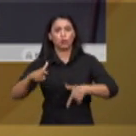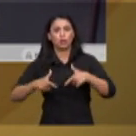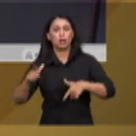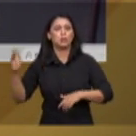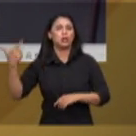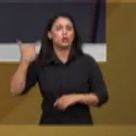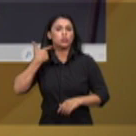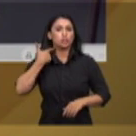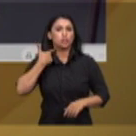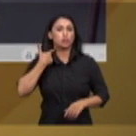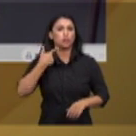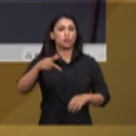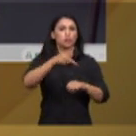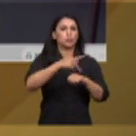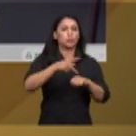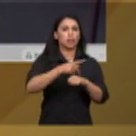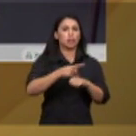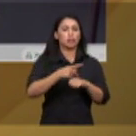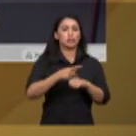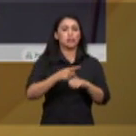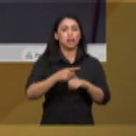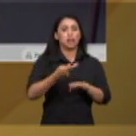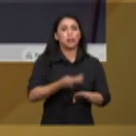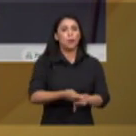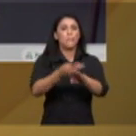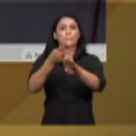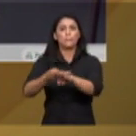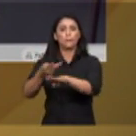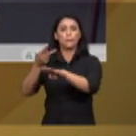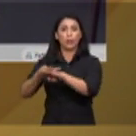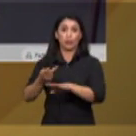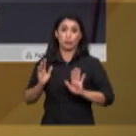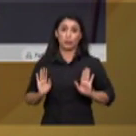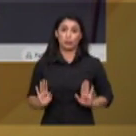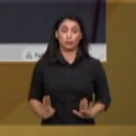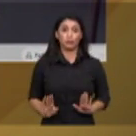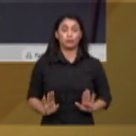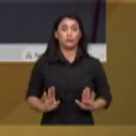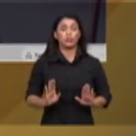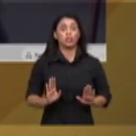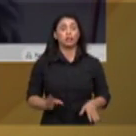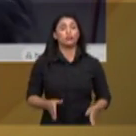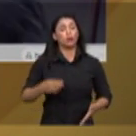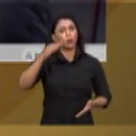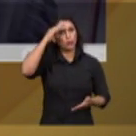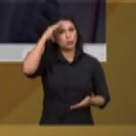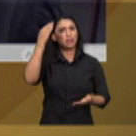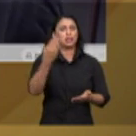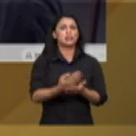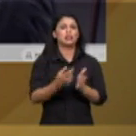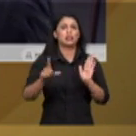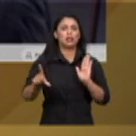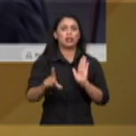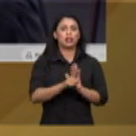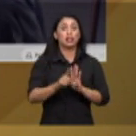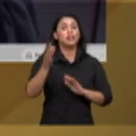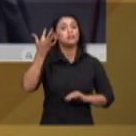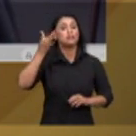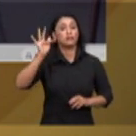país e de distribuição de prêmios a título de fomento à atividade econômica. Tudo isso em cumprimento à legislação